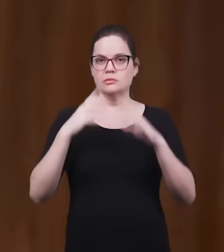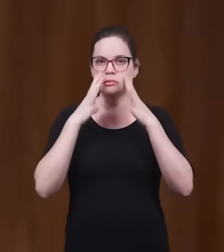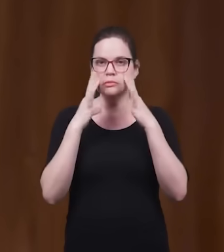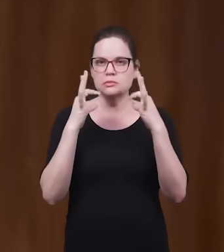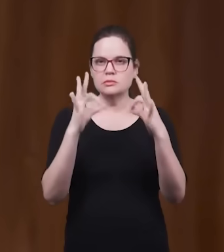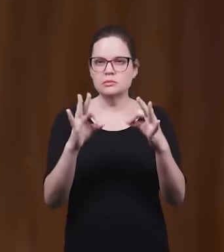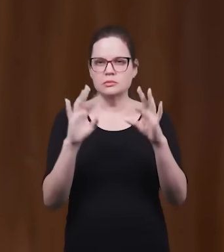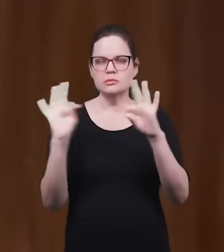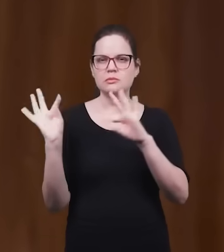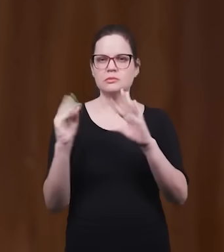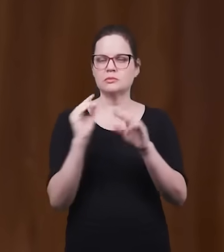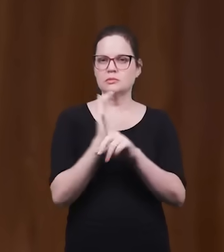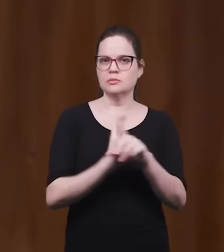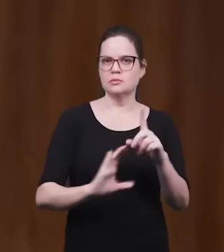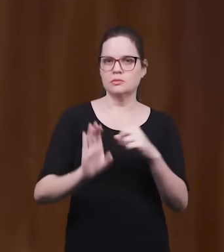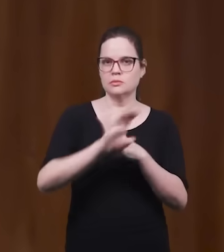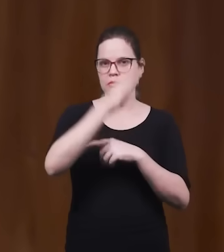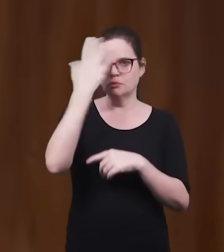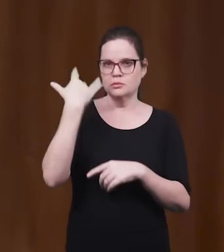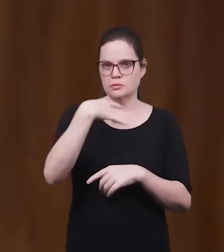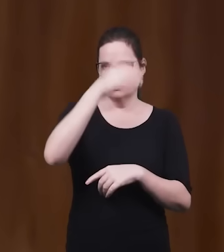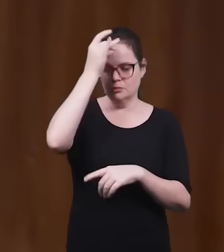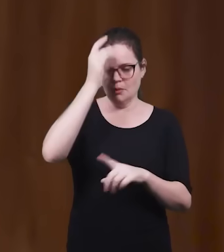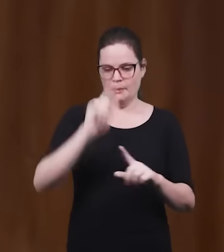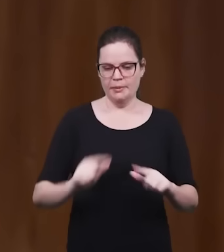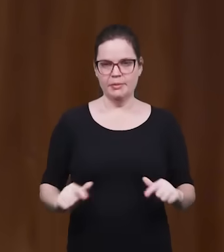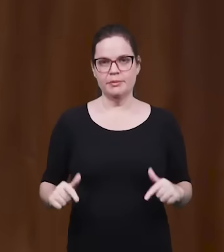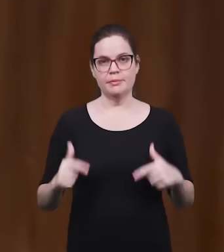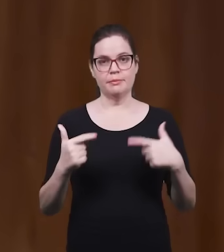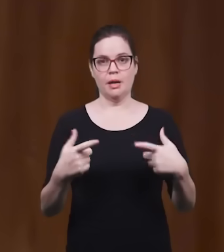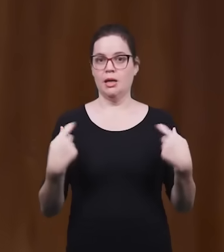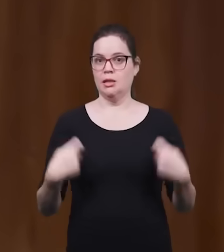ao culto, ao que o Espírito Santo quer fazer,